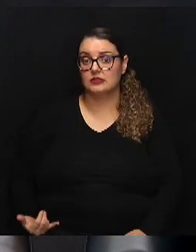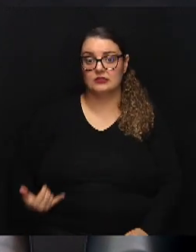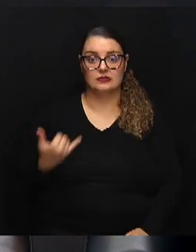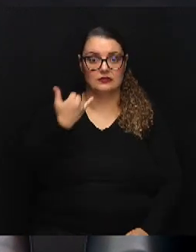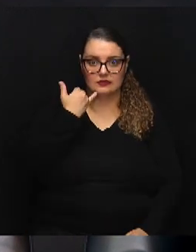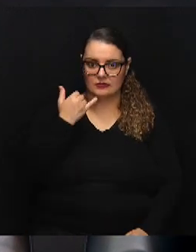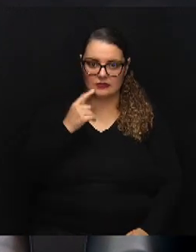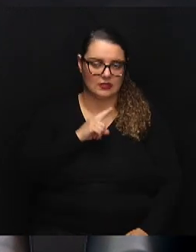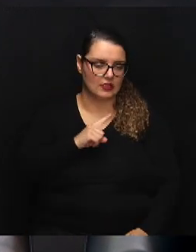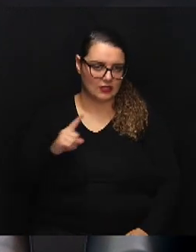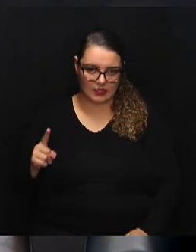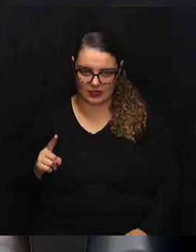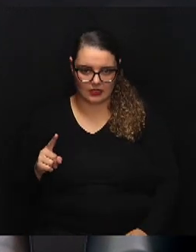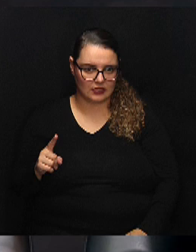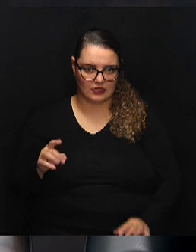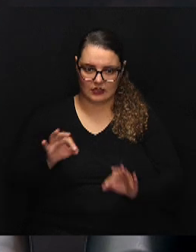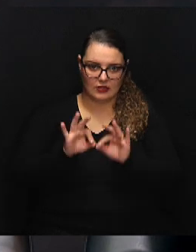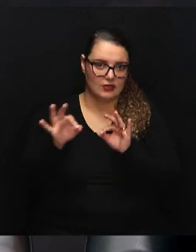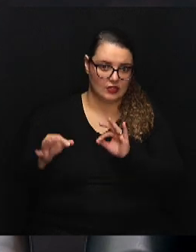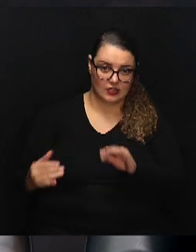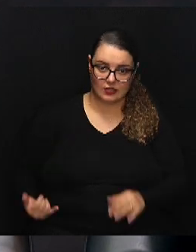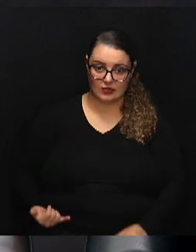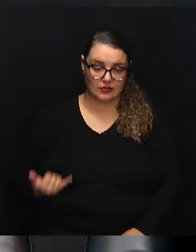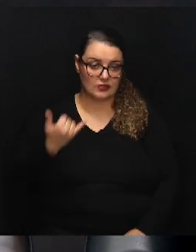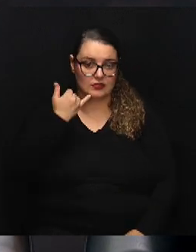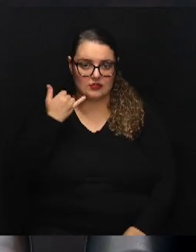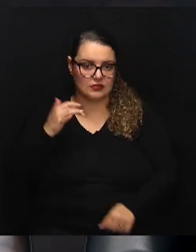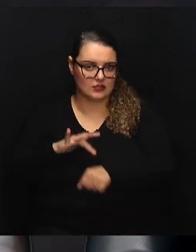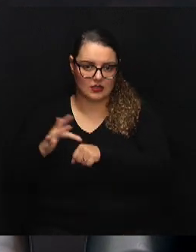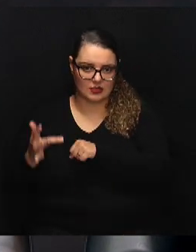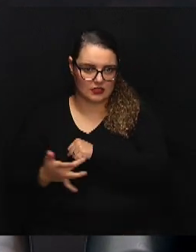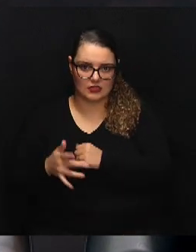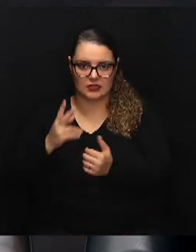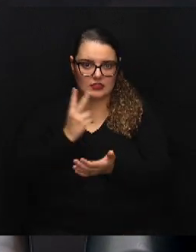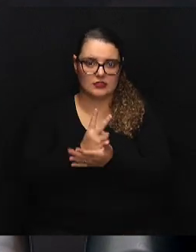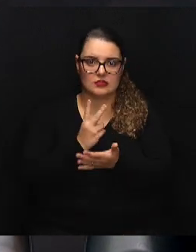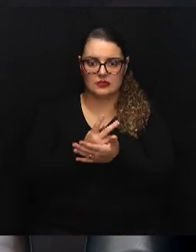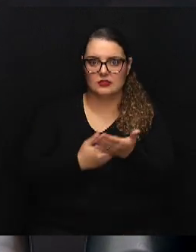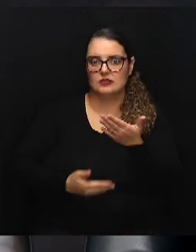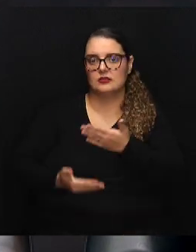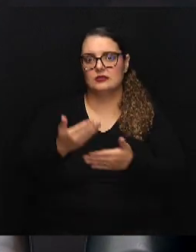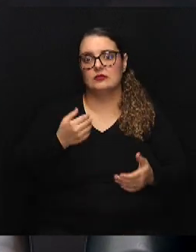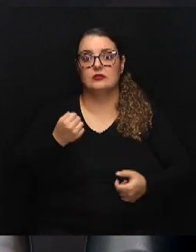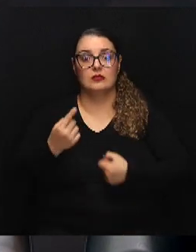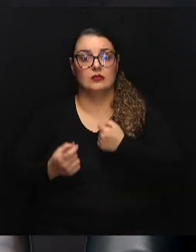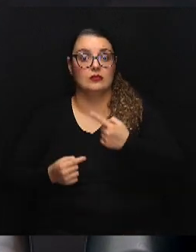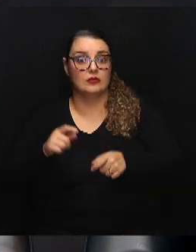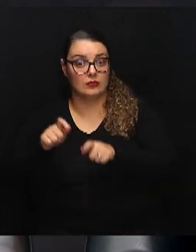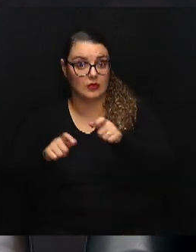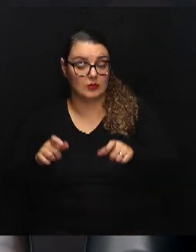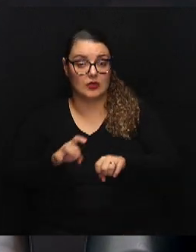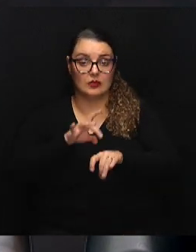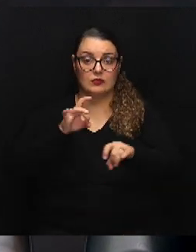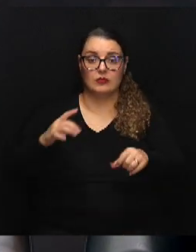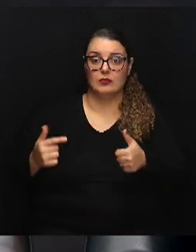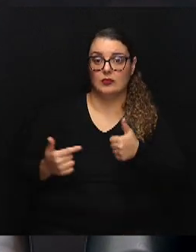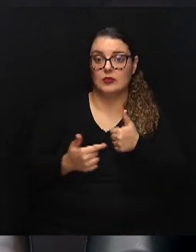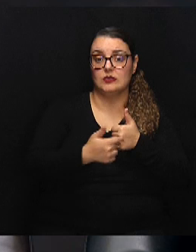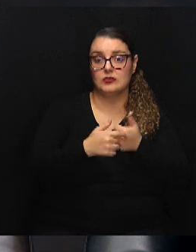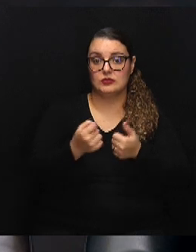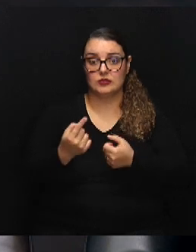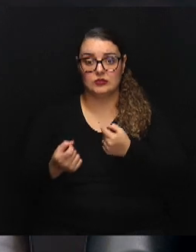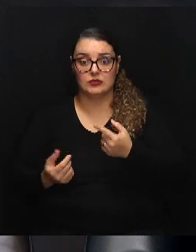não passam muito tempo longe das redes, e elas estão sempre ali interagindo com alguém, então curtindo